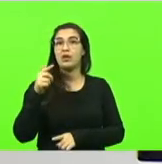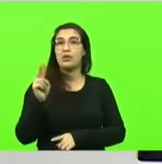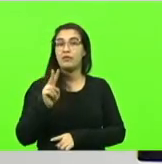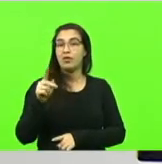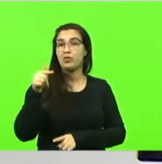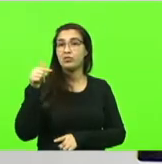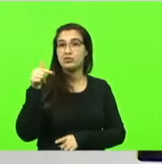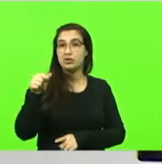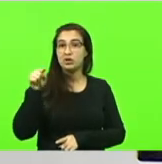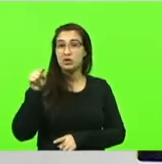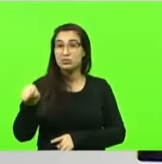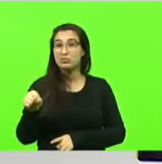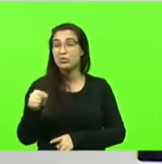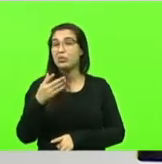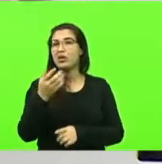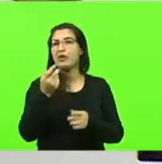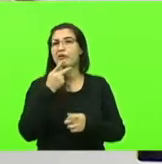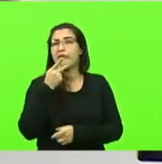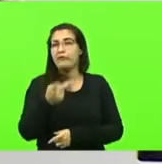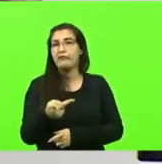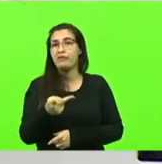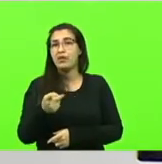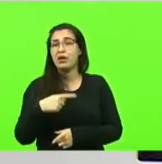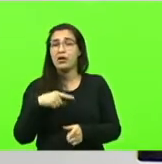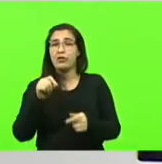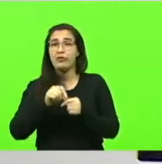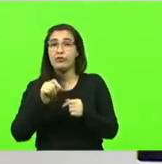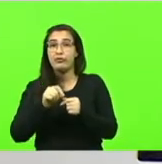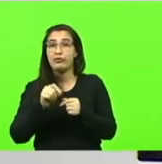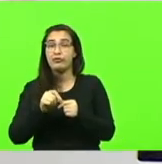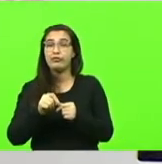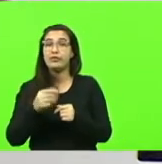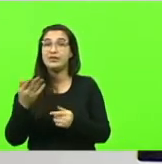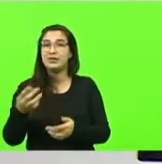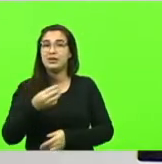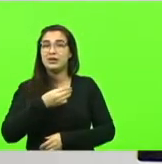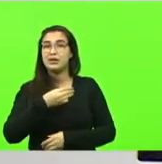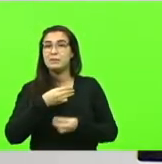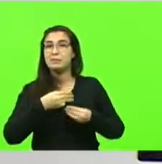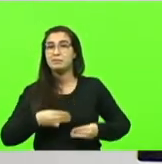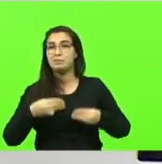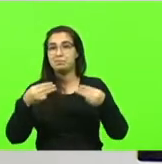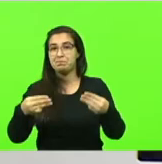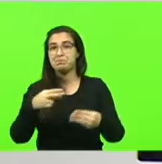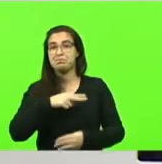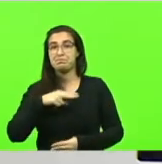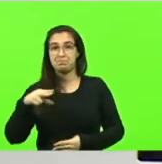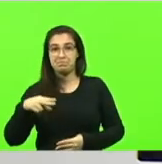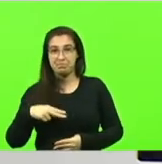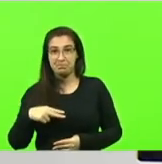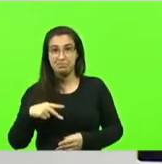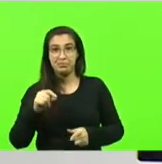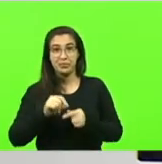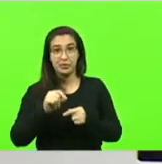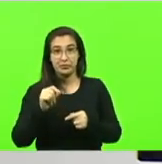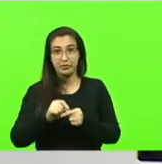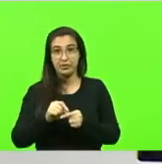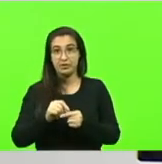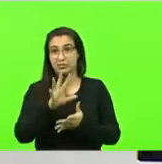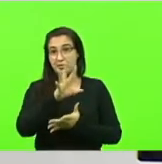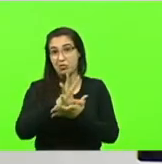seguinte: eu fiz o que o Ministério Público fez, Ctrl C, Ctrl